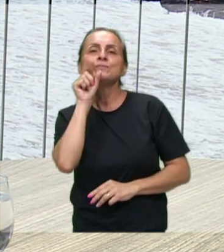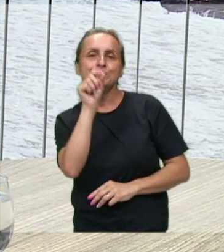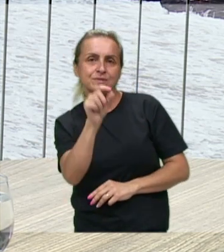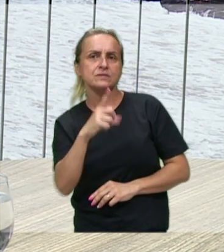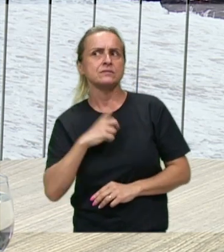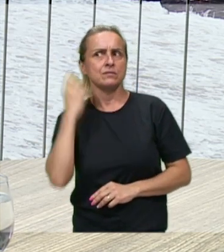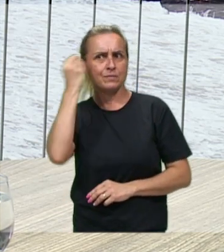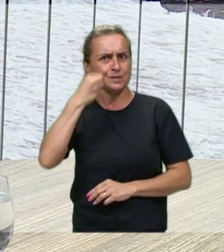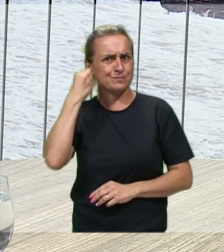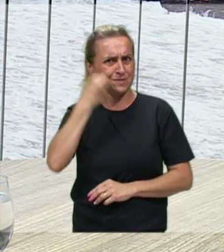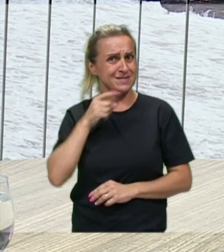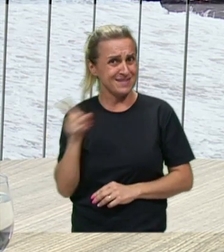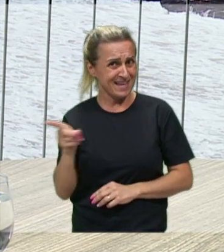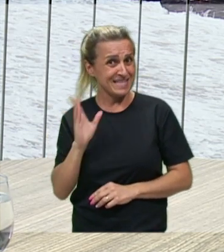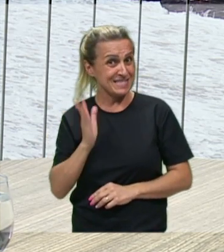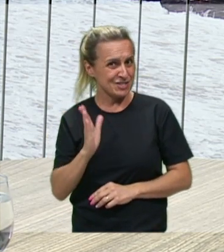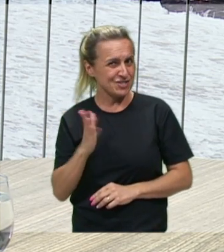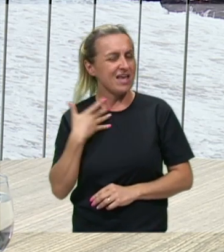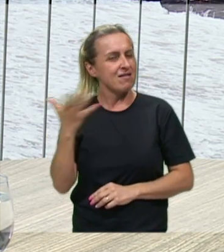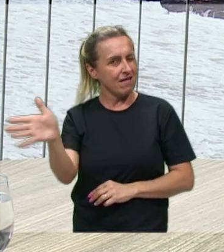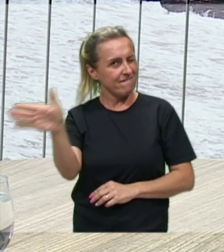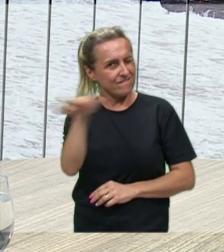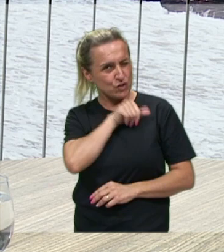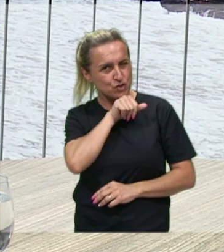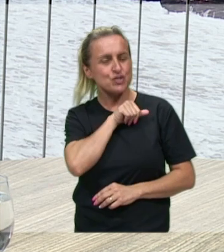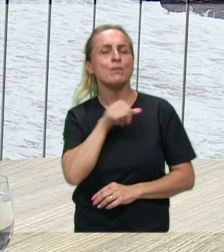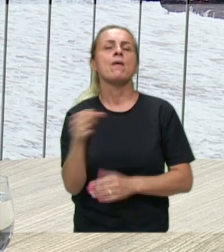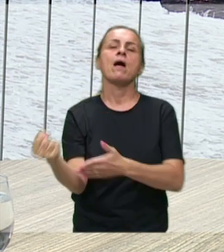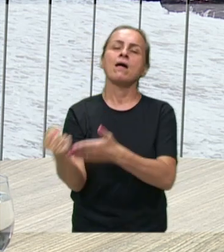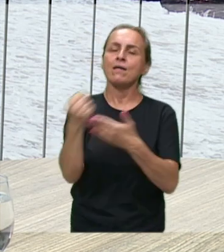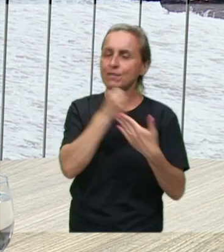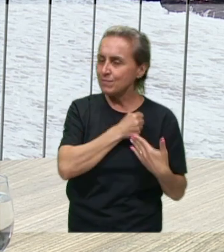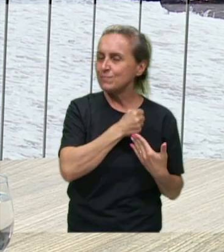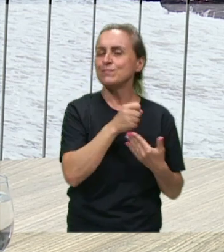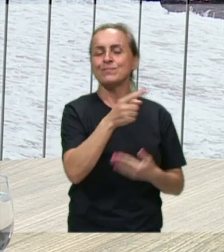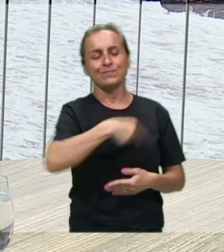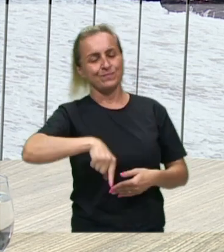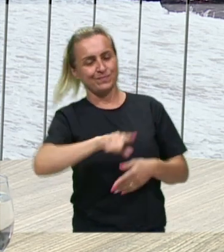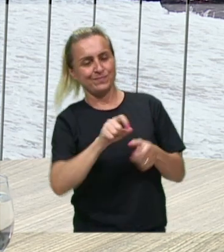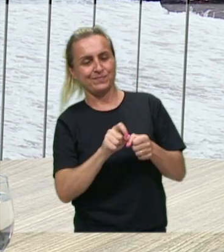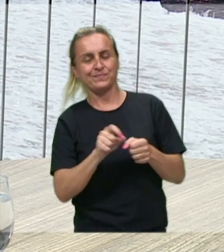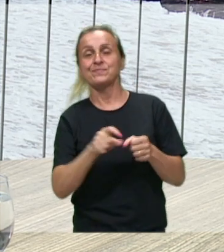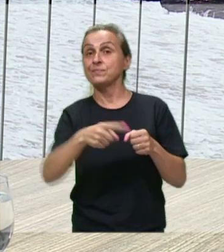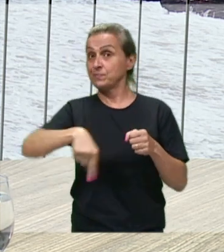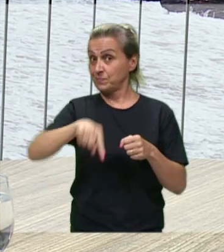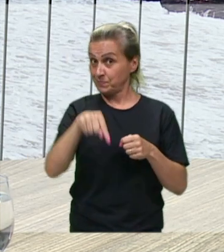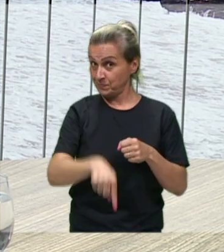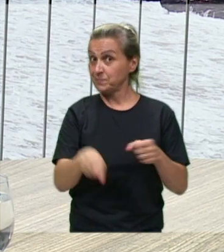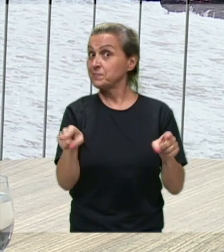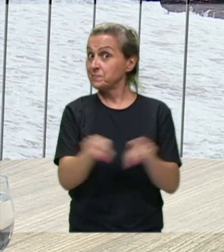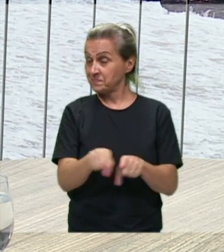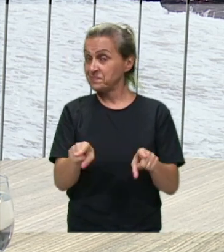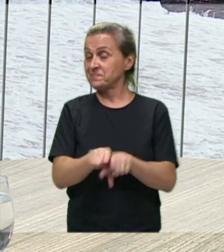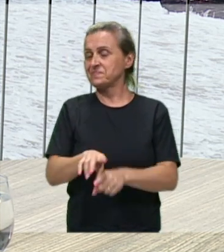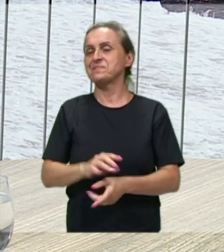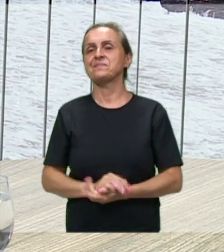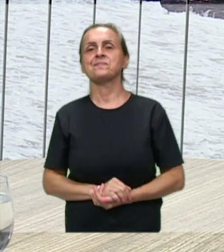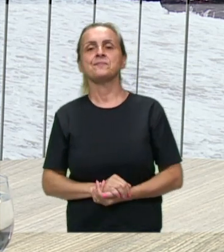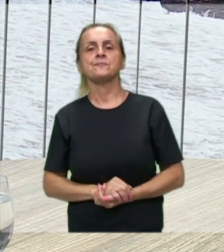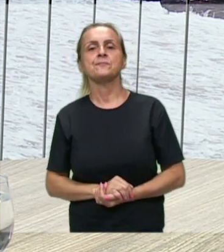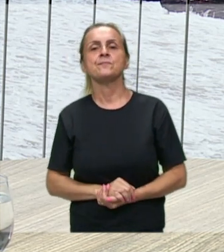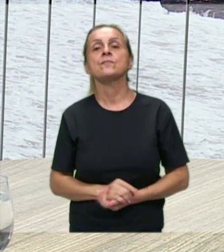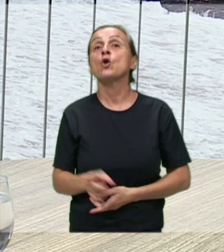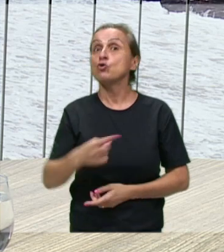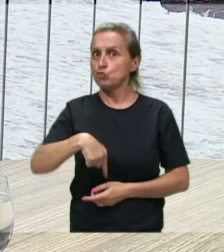experiência bem, né, grande, vai nos ajudar a fazer, ele está totalmente empenhado a fazer isso. Nós